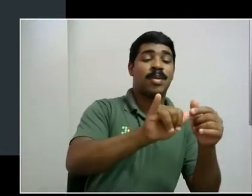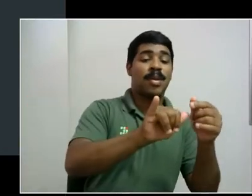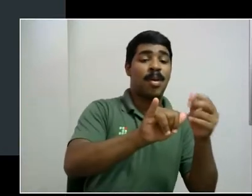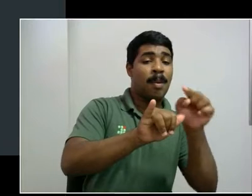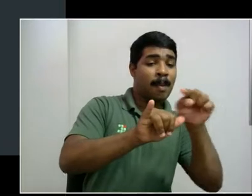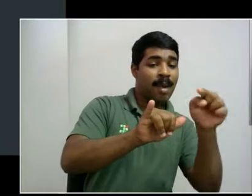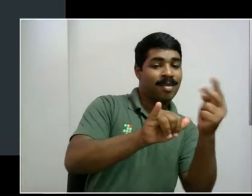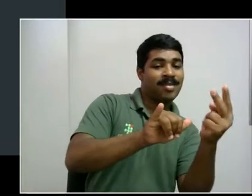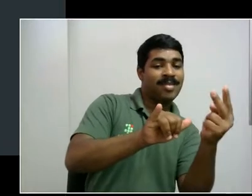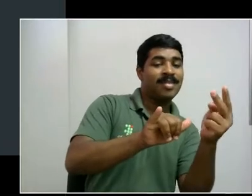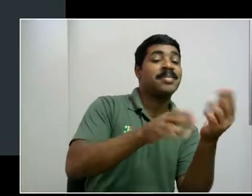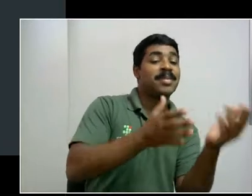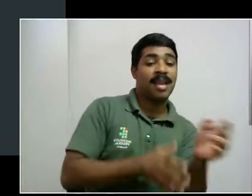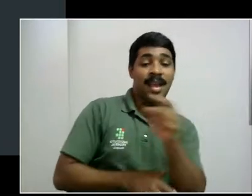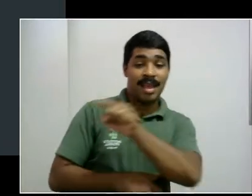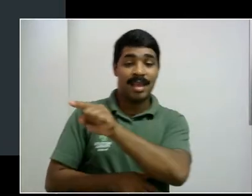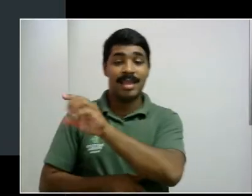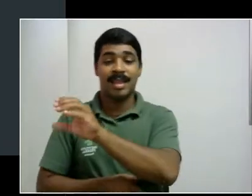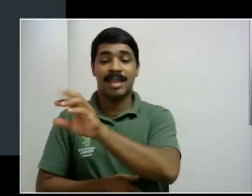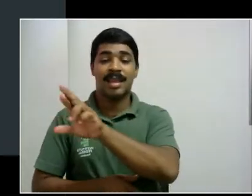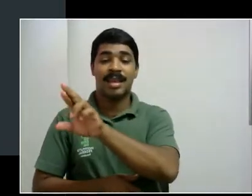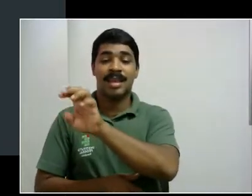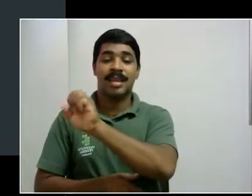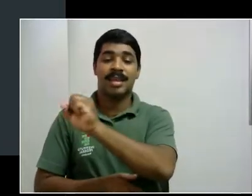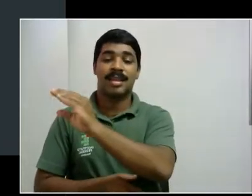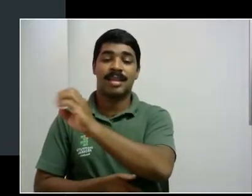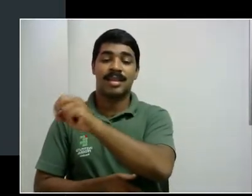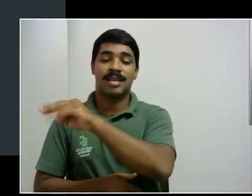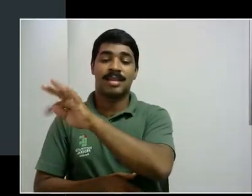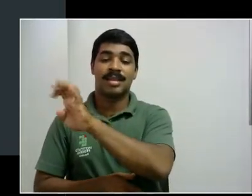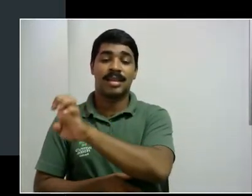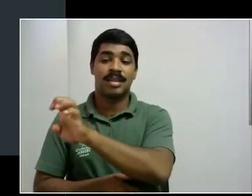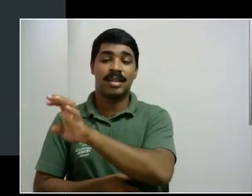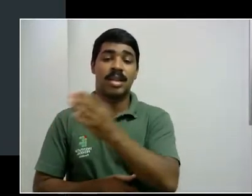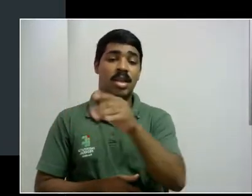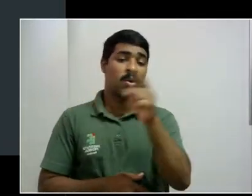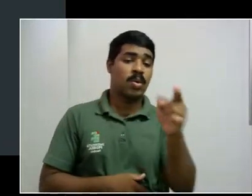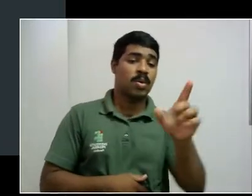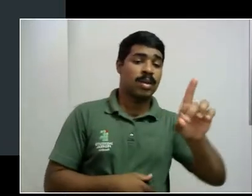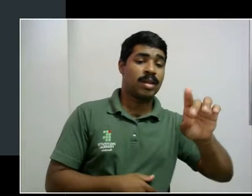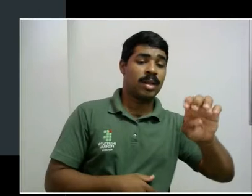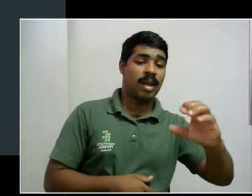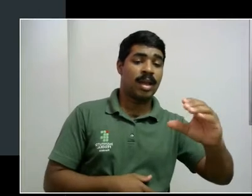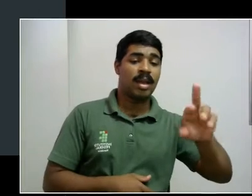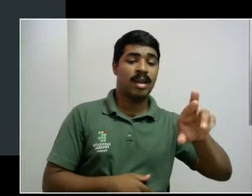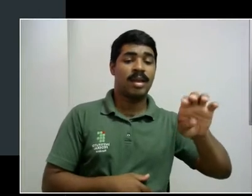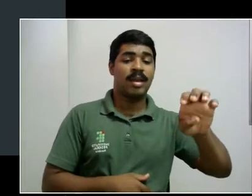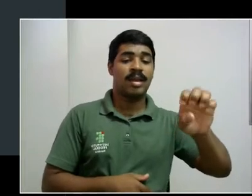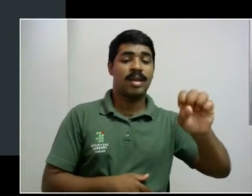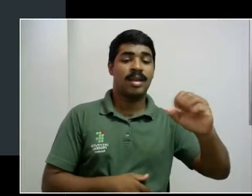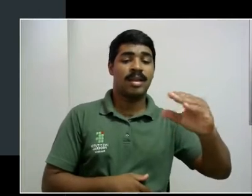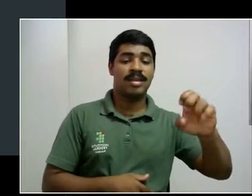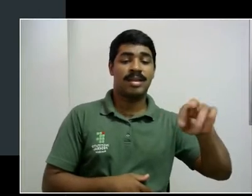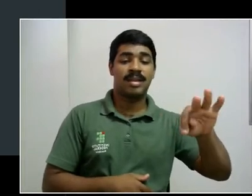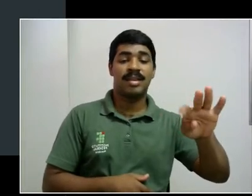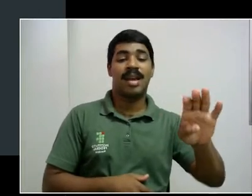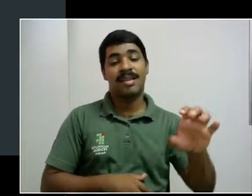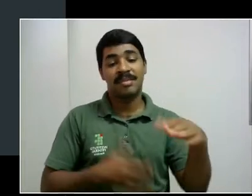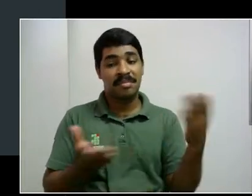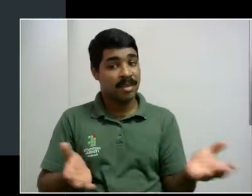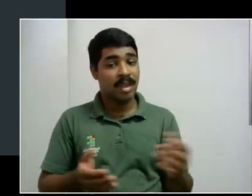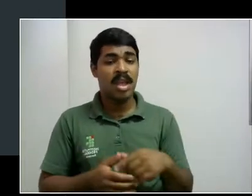para saber se uma função afim y igual a ax mais b, se ela é crescente ou decrescente, basta você analisar o coeficiente angular dessa função.